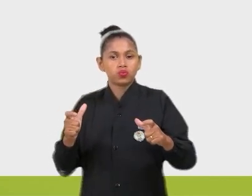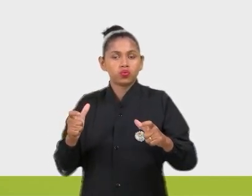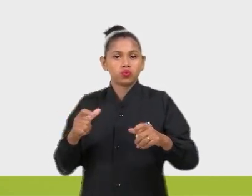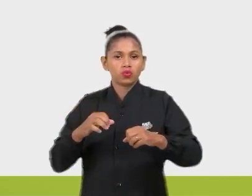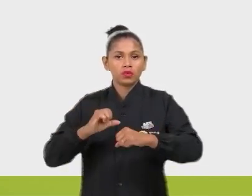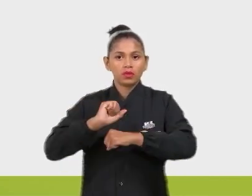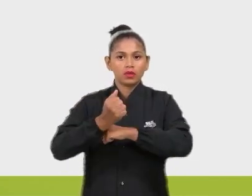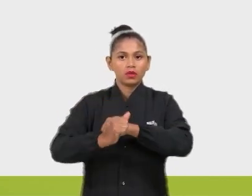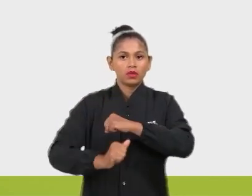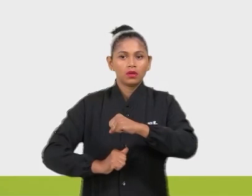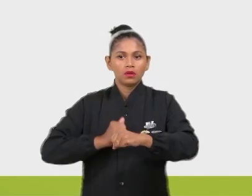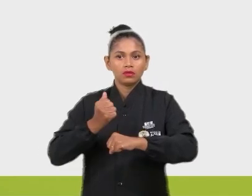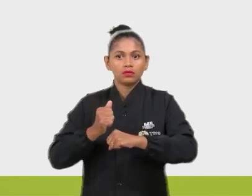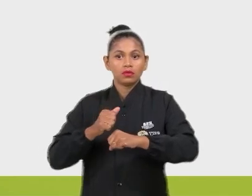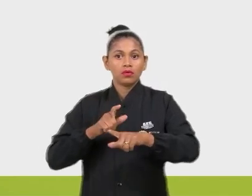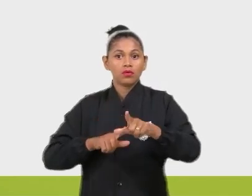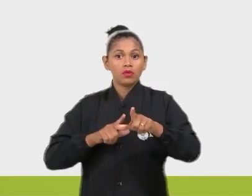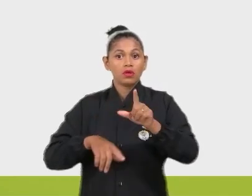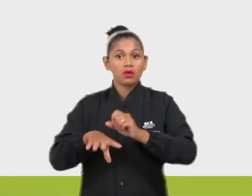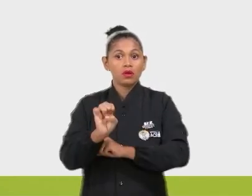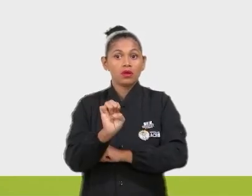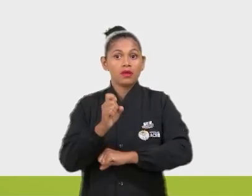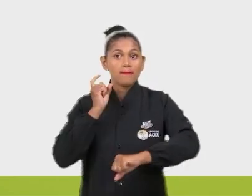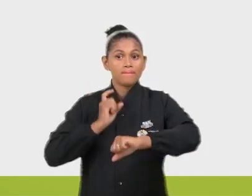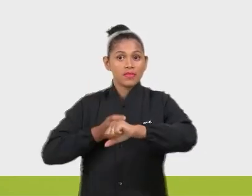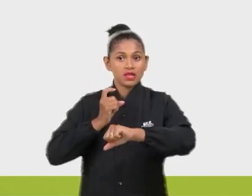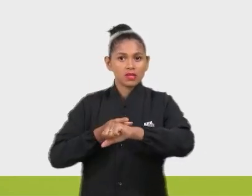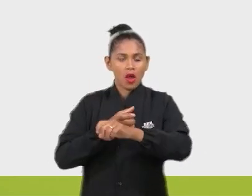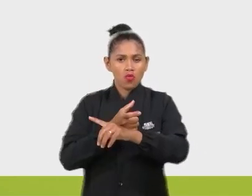eletronegativos? Vamos aqui lembrar